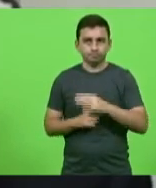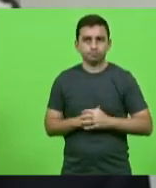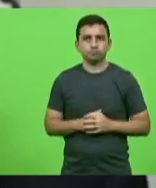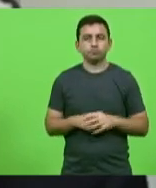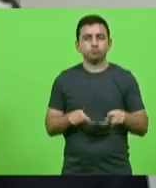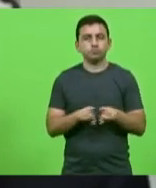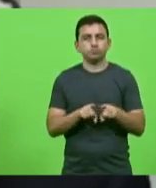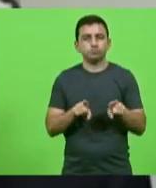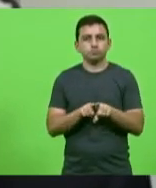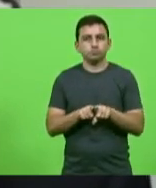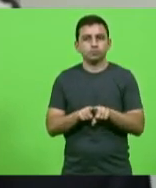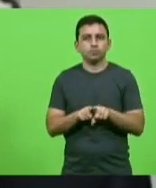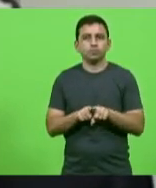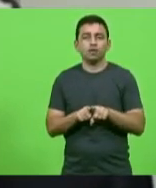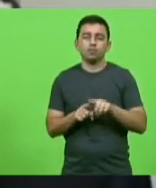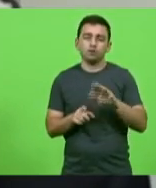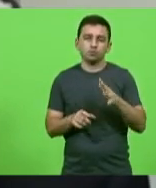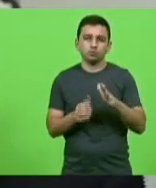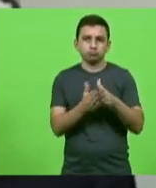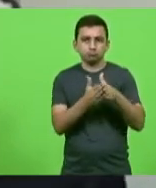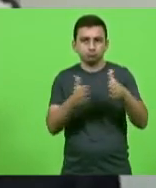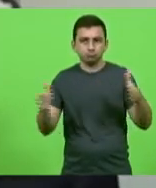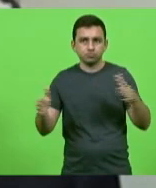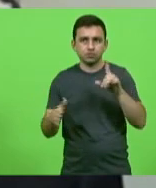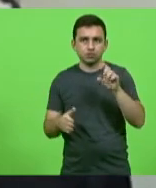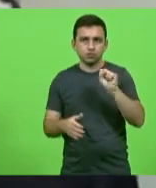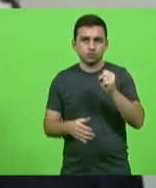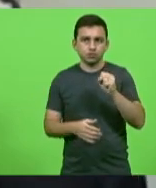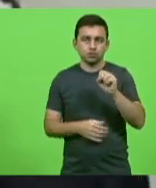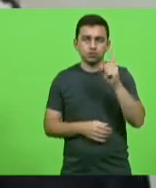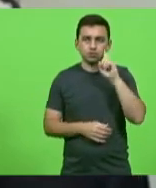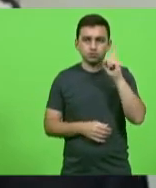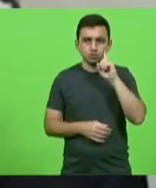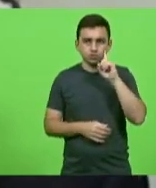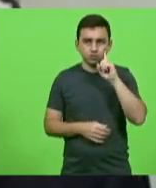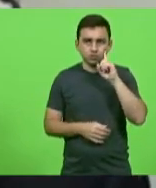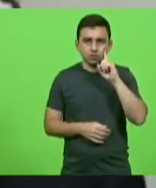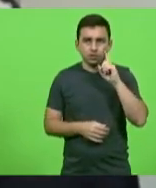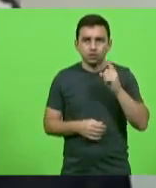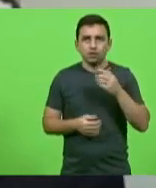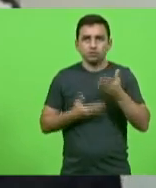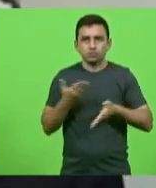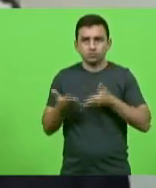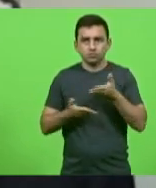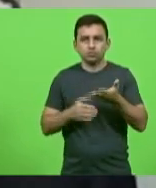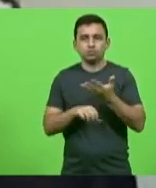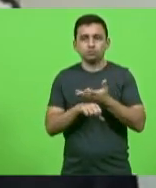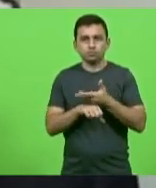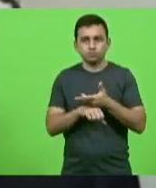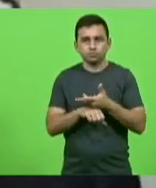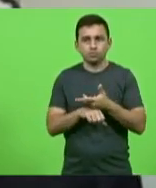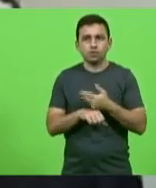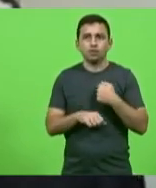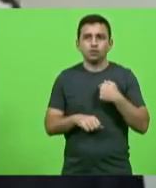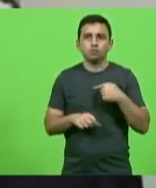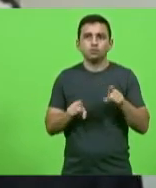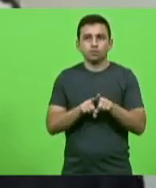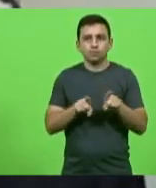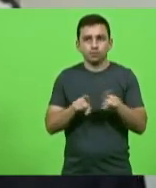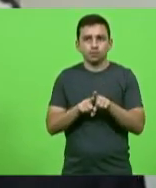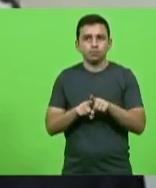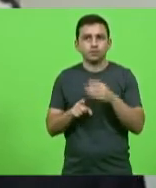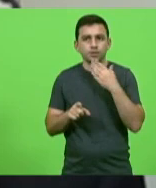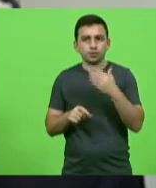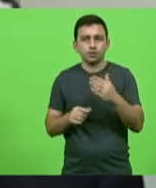funções por até 100 e tem atendimento aí ao princípio da celeridade também vão adotar